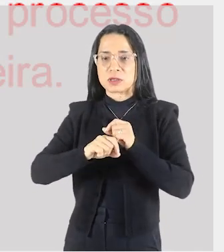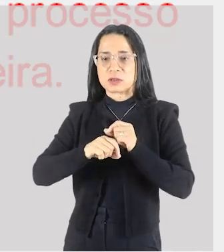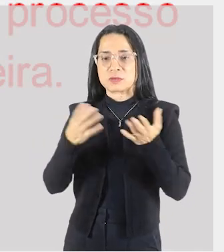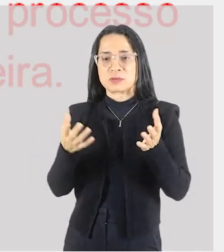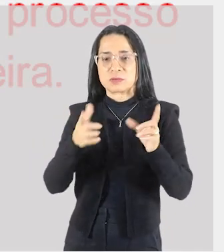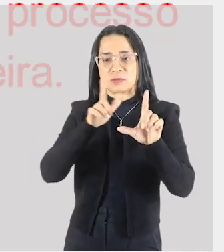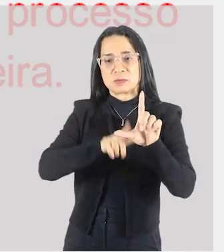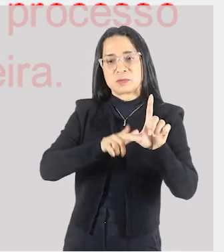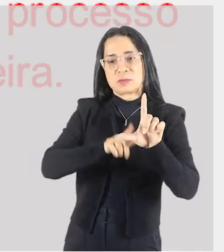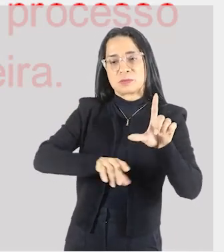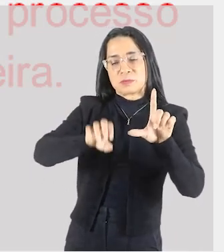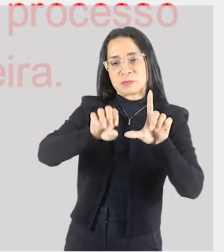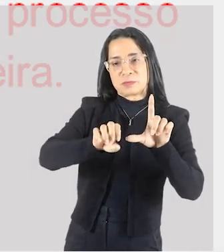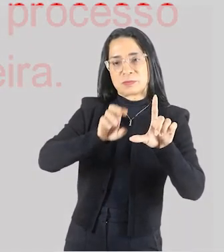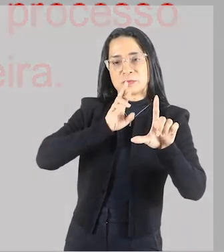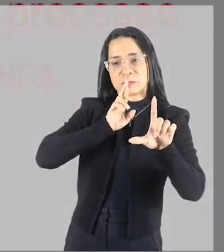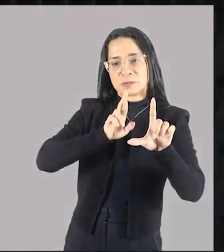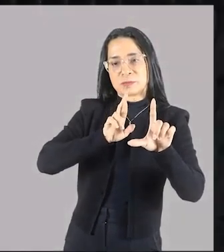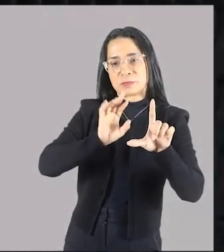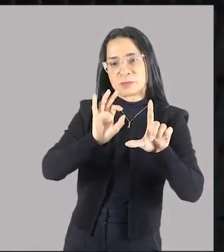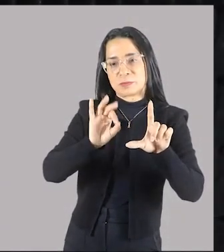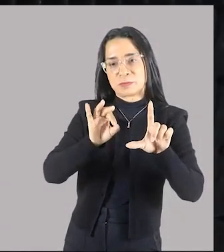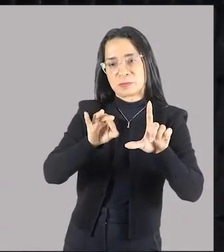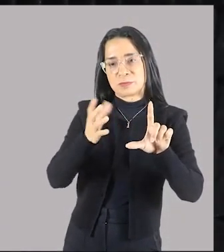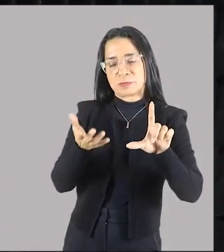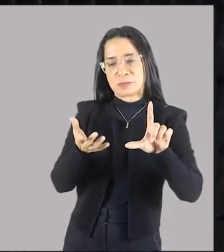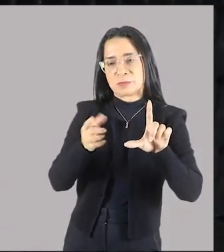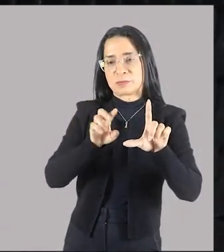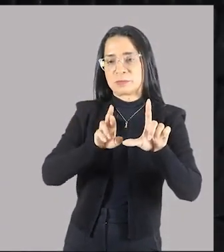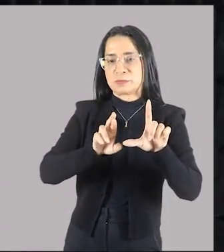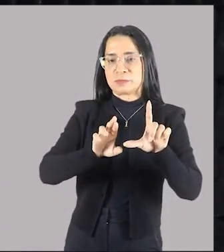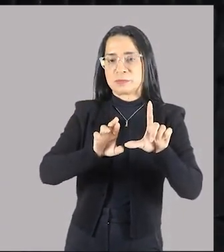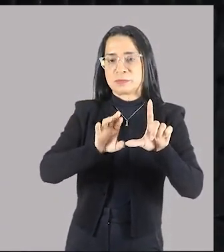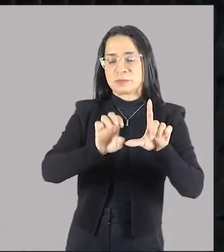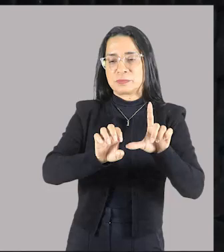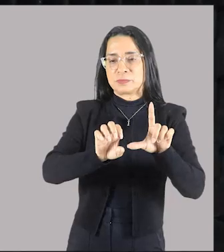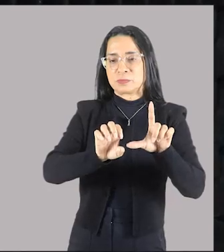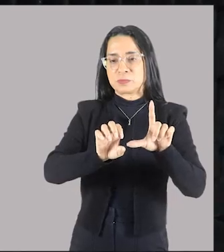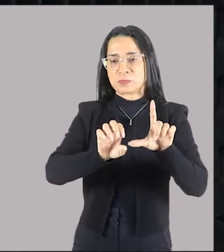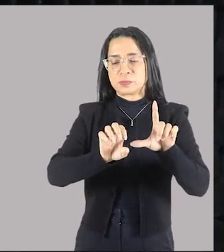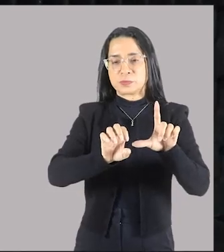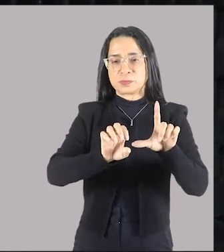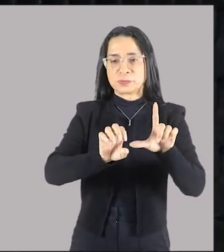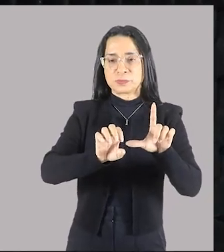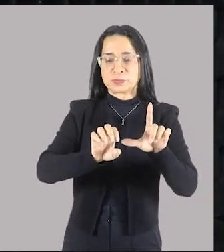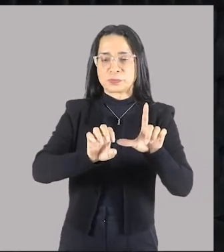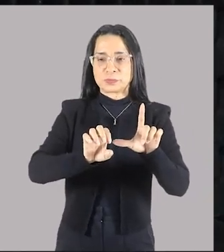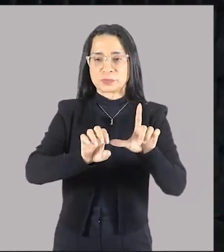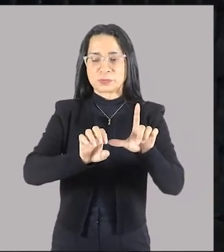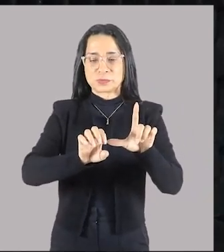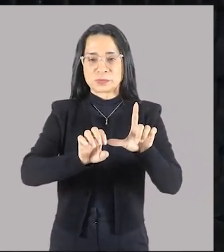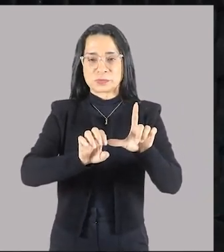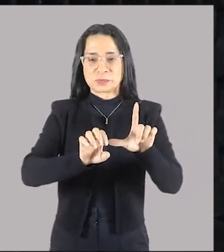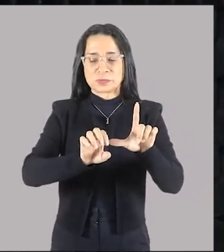lá nas ruas e influenciou o processo de impeachment do presidente da República, Fernando Collor de